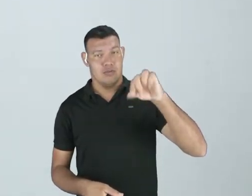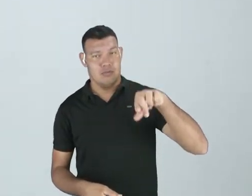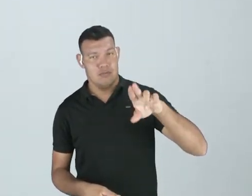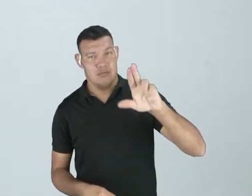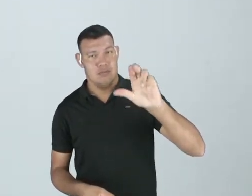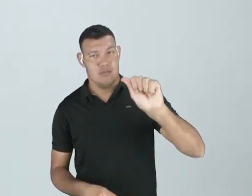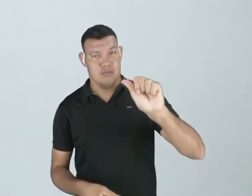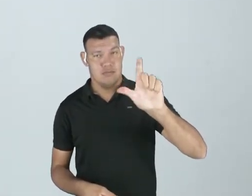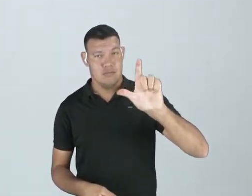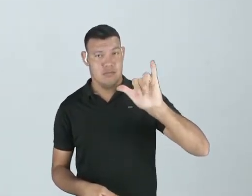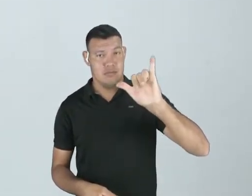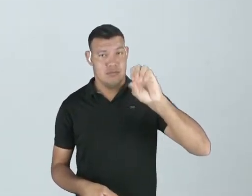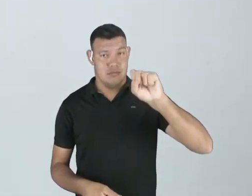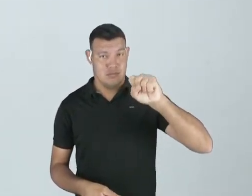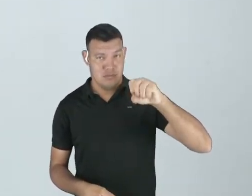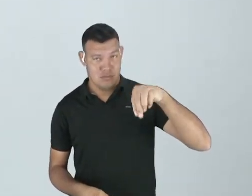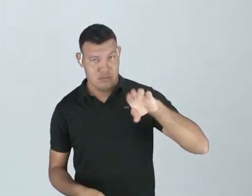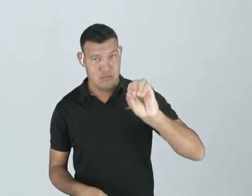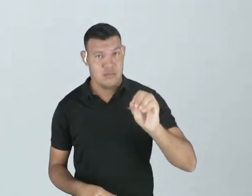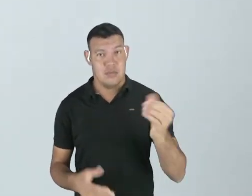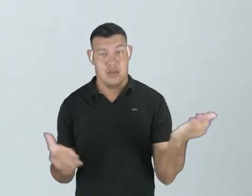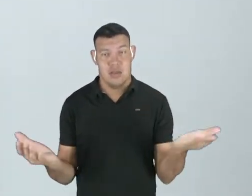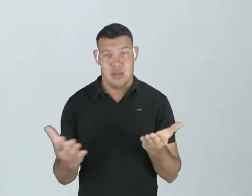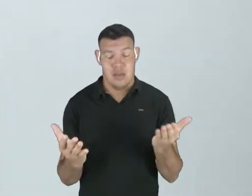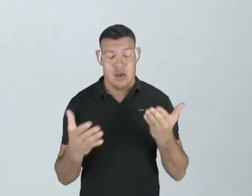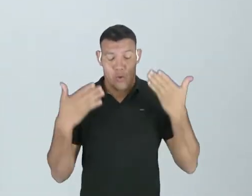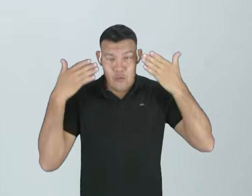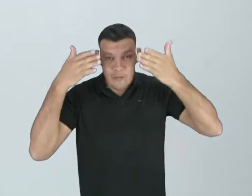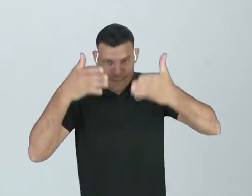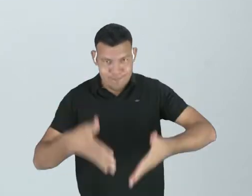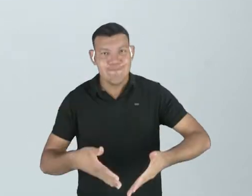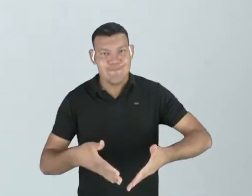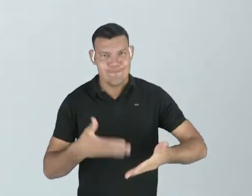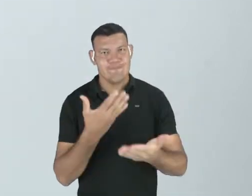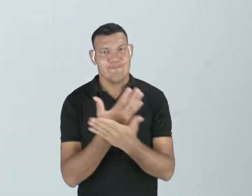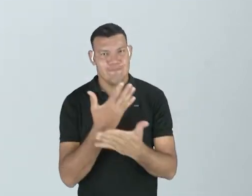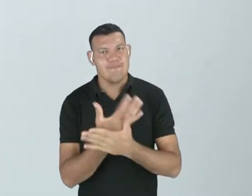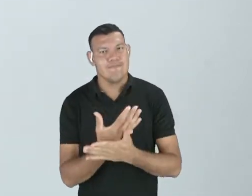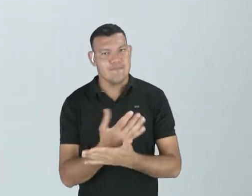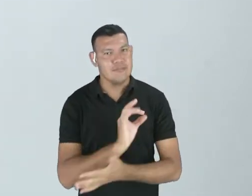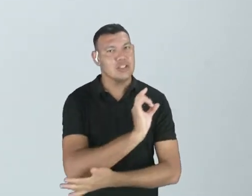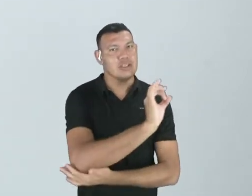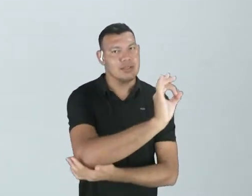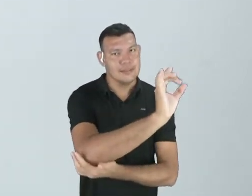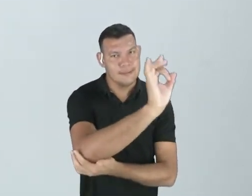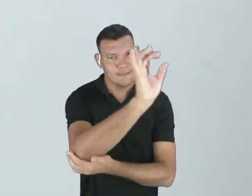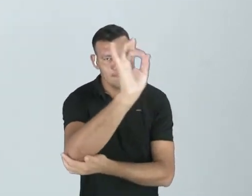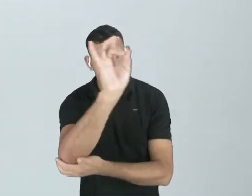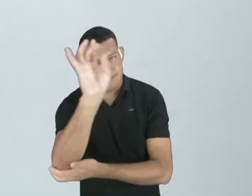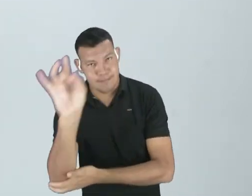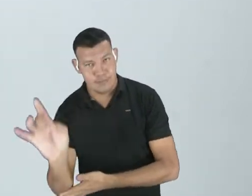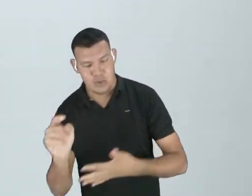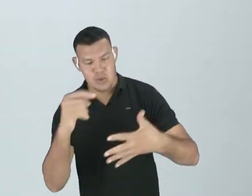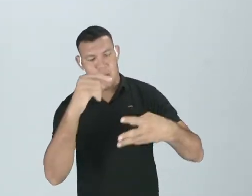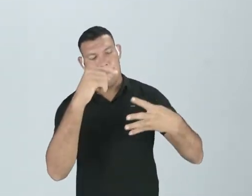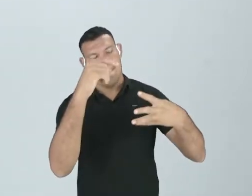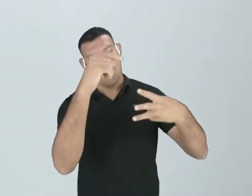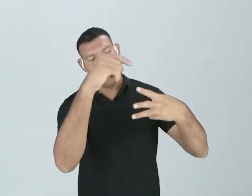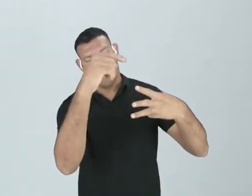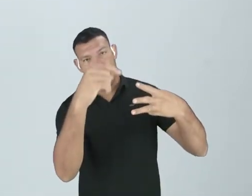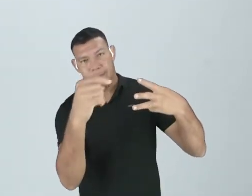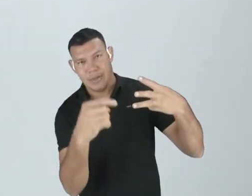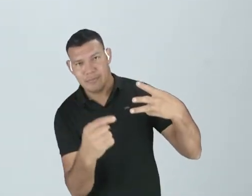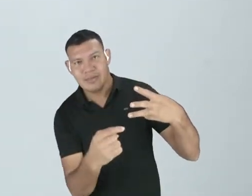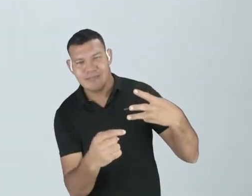significam? É o que a gente vai tentar abordar um pouquinho hoje de cada, a gente vai ver um pouquinho do que é o significado de cada